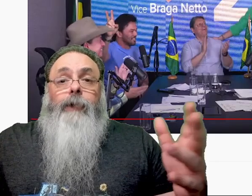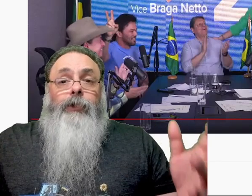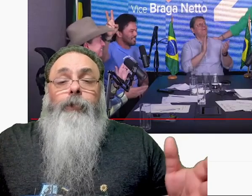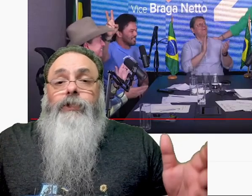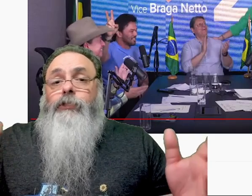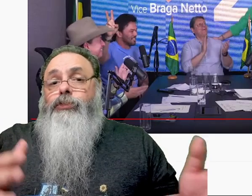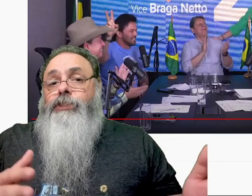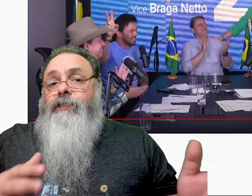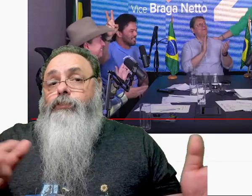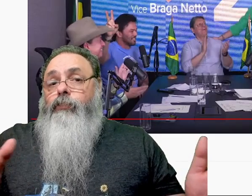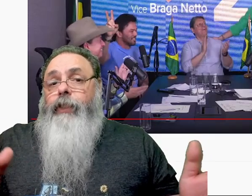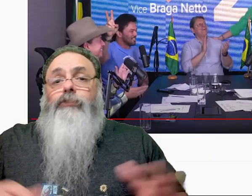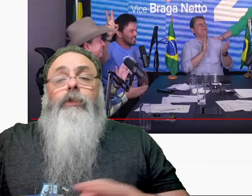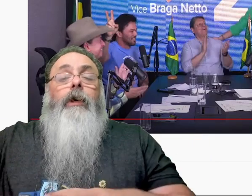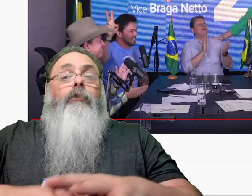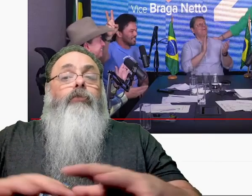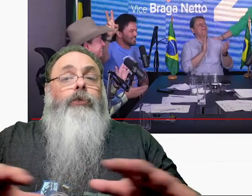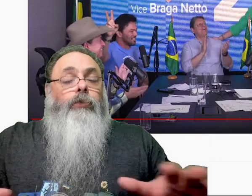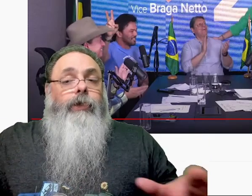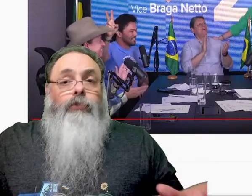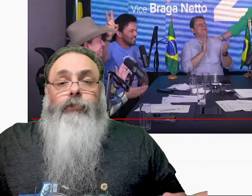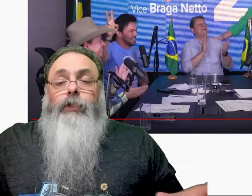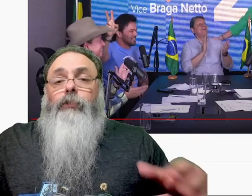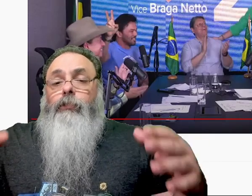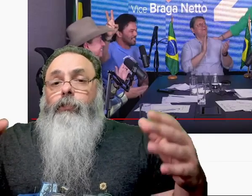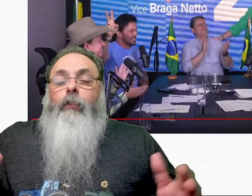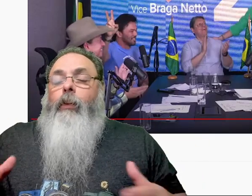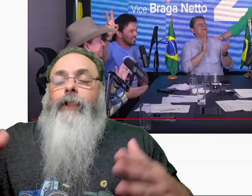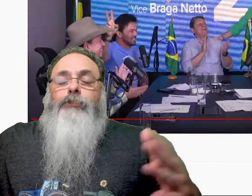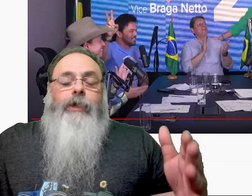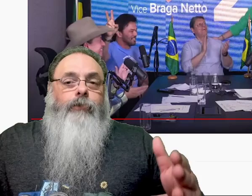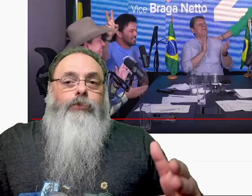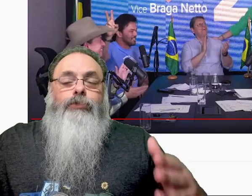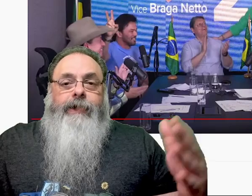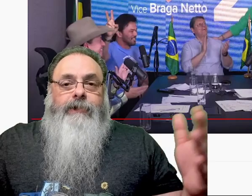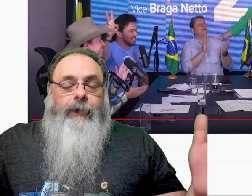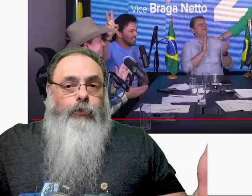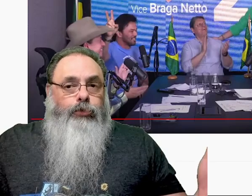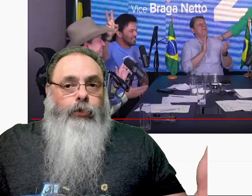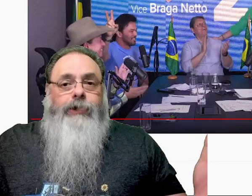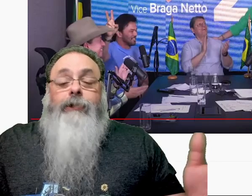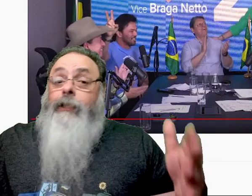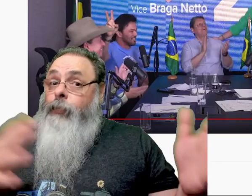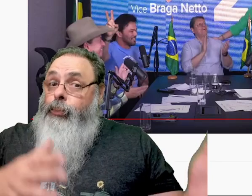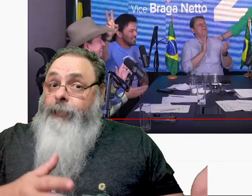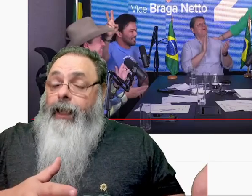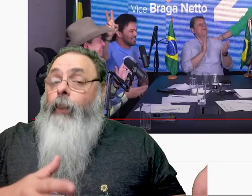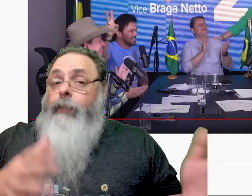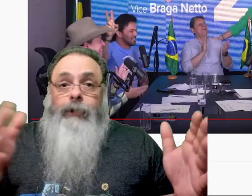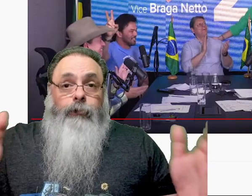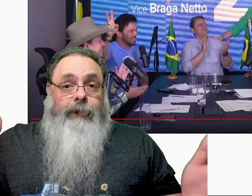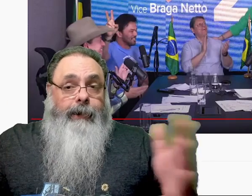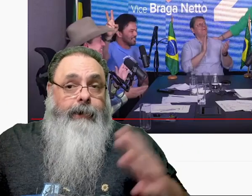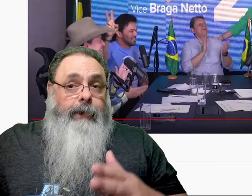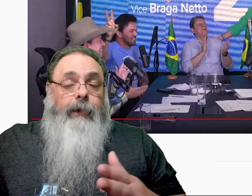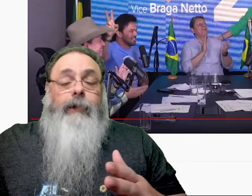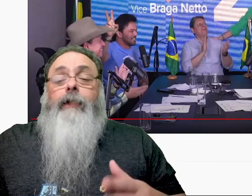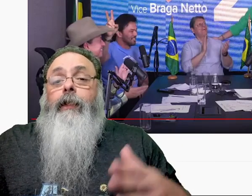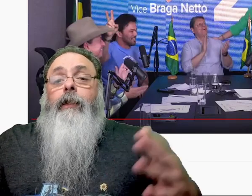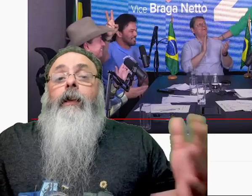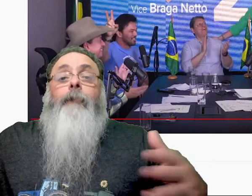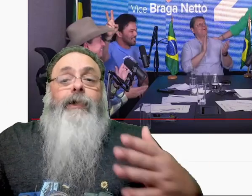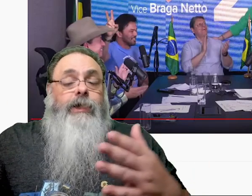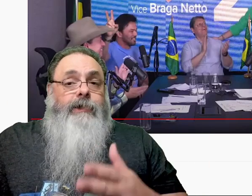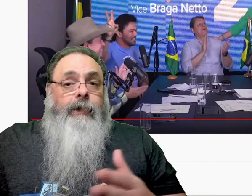nada a ver e já mandou o ministro da Justiça resolver isso foi tudo resolvido o Roberto Jefferson já está na Custódia tá no hospital ele não tá na